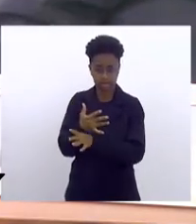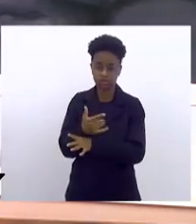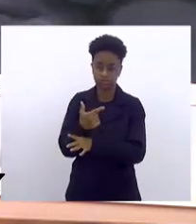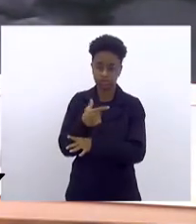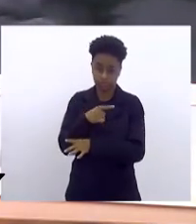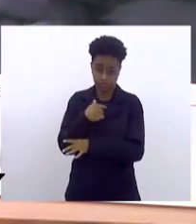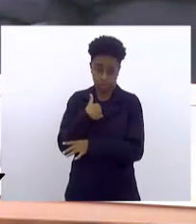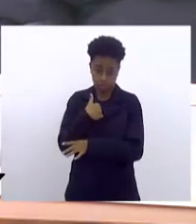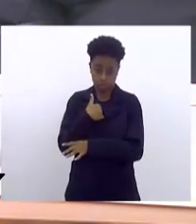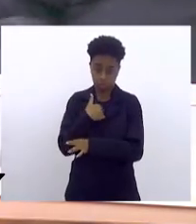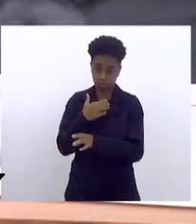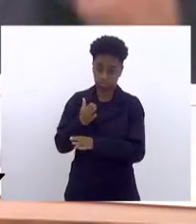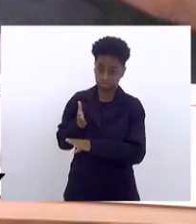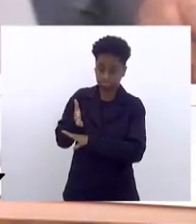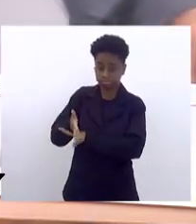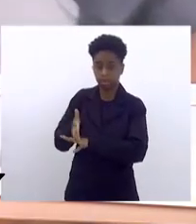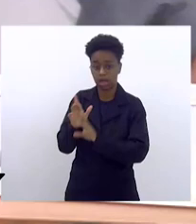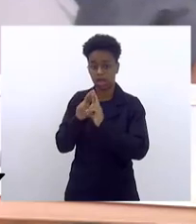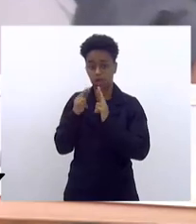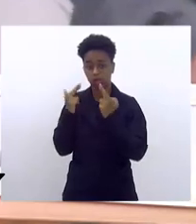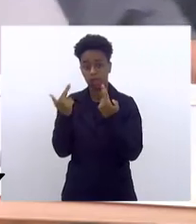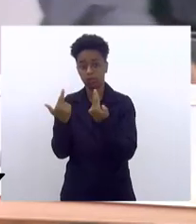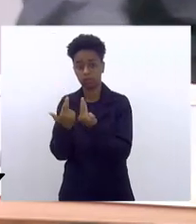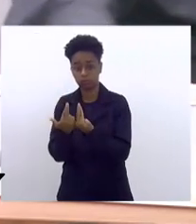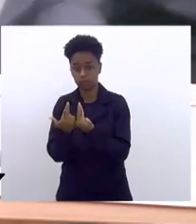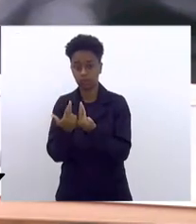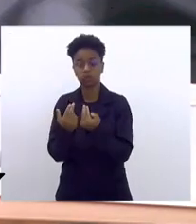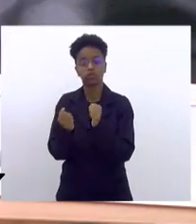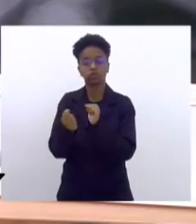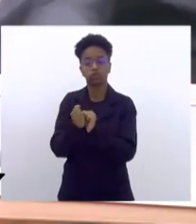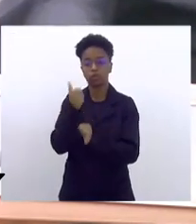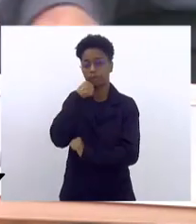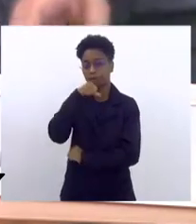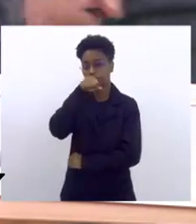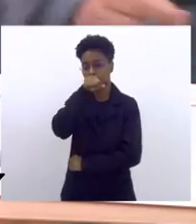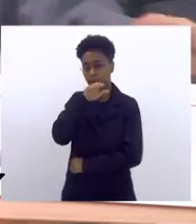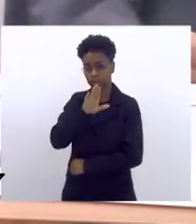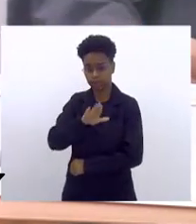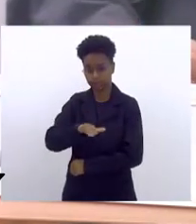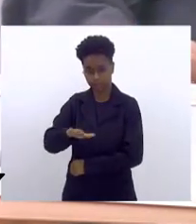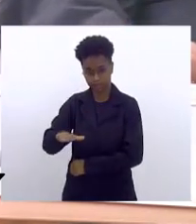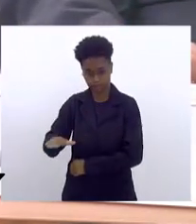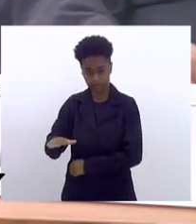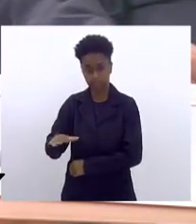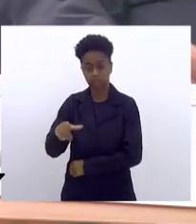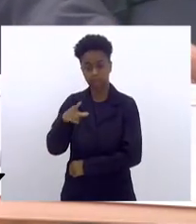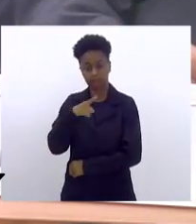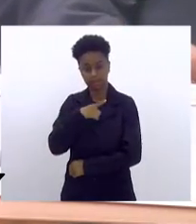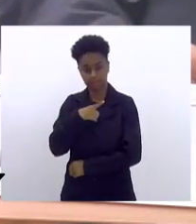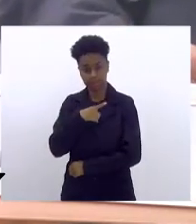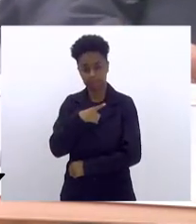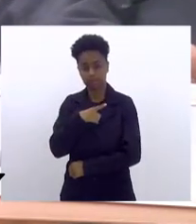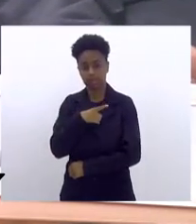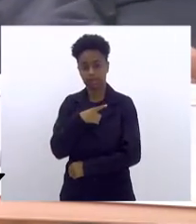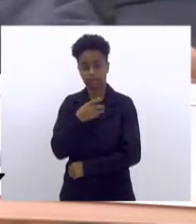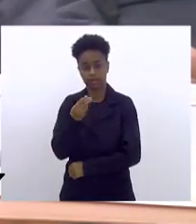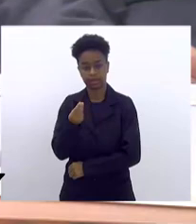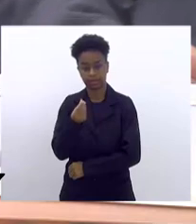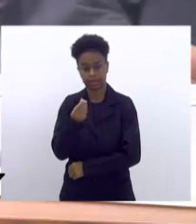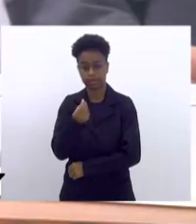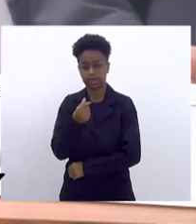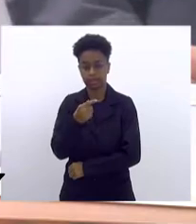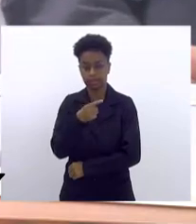presidente com mães de crianças que tem esses são